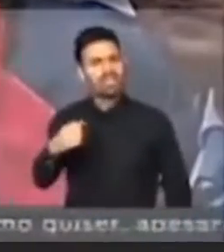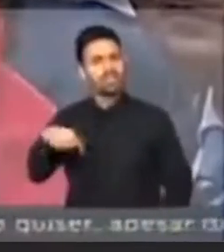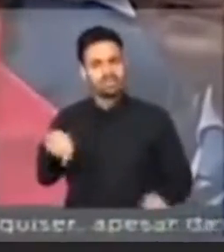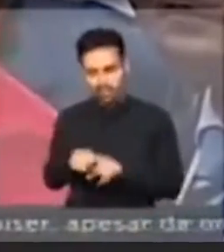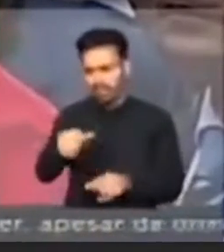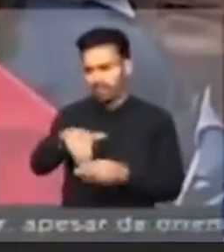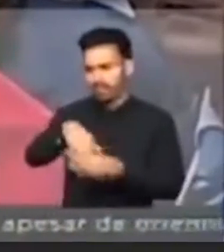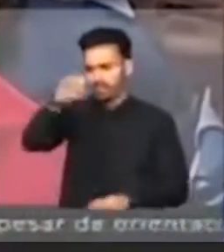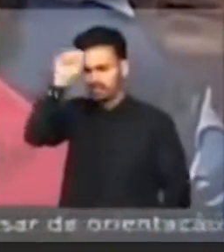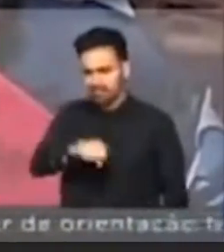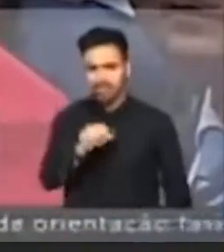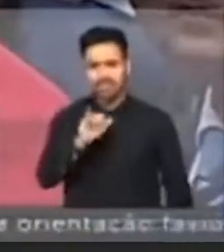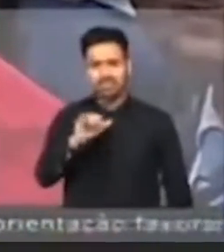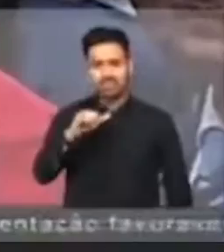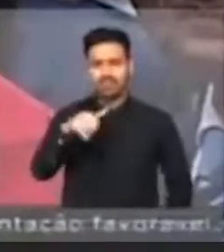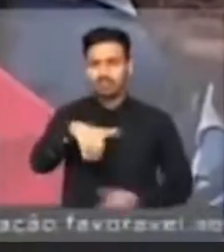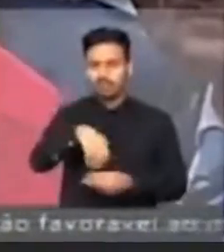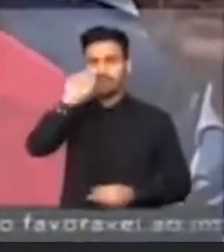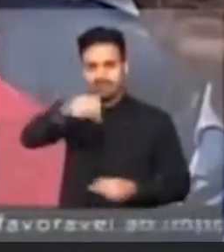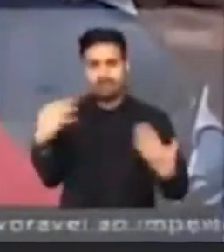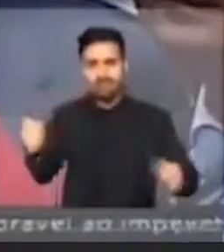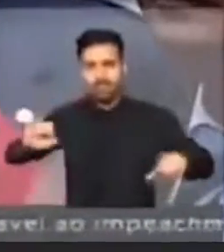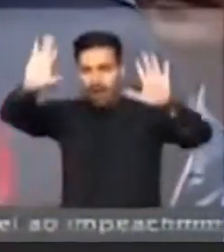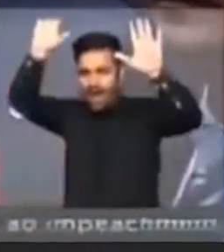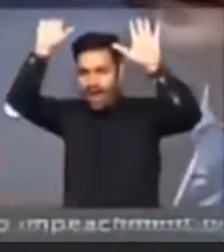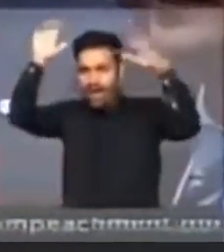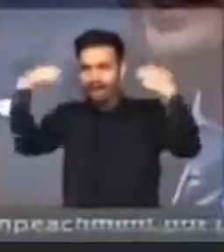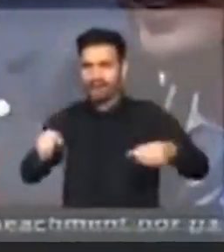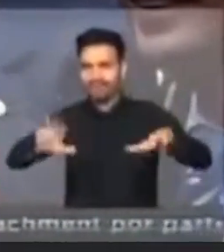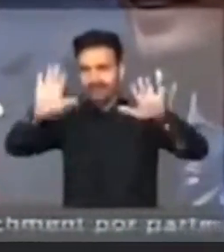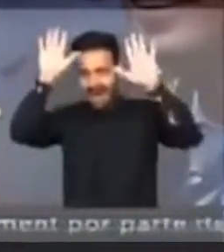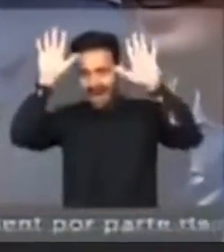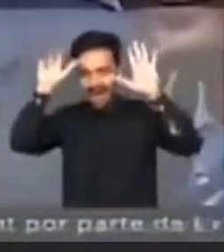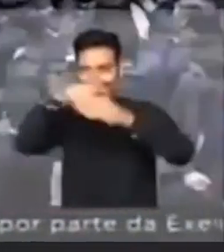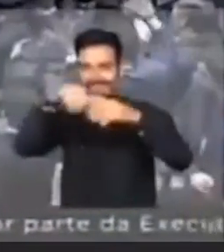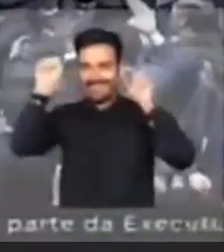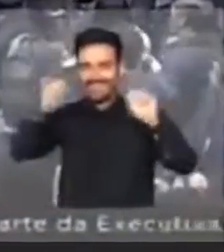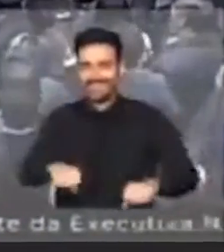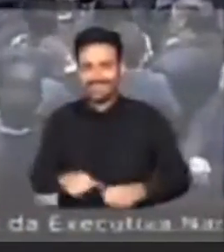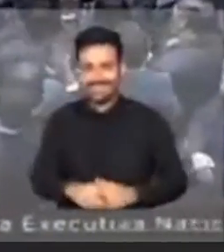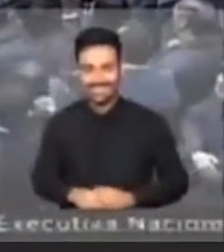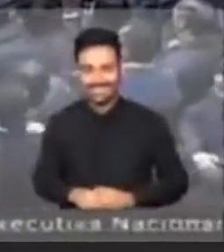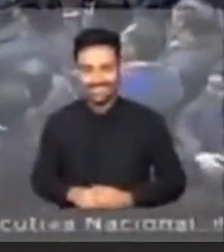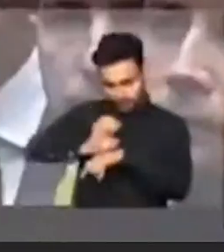filhos e meus netos. E quem bate assim, coloca a mão pra cima, coloca a mão pra cima.